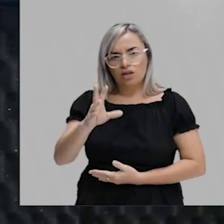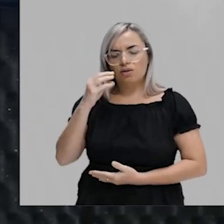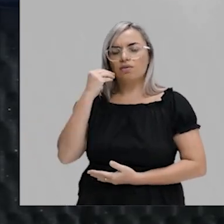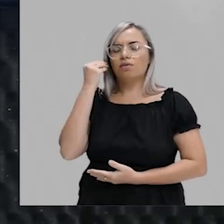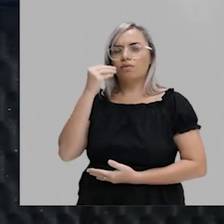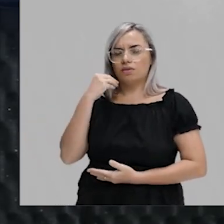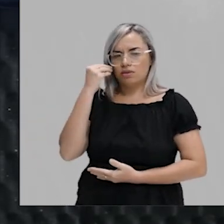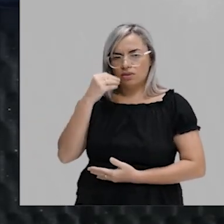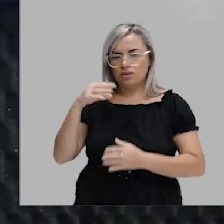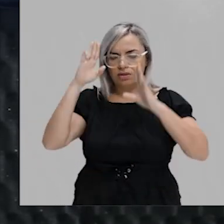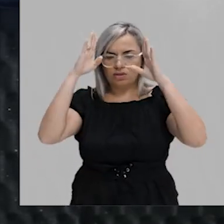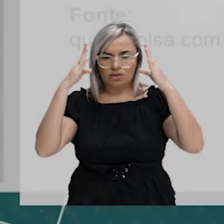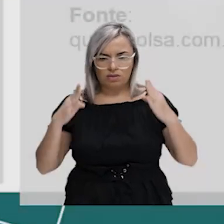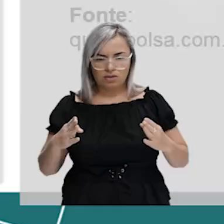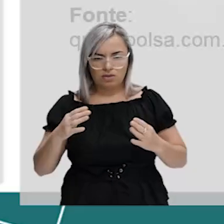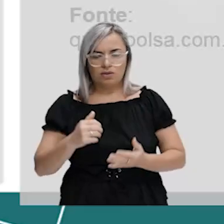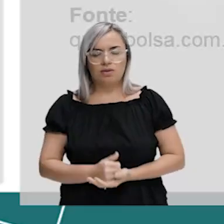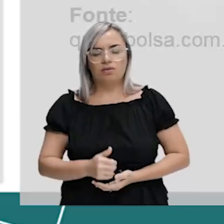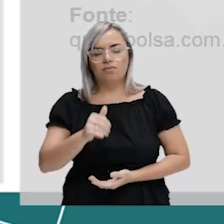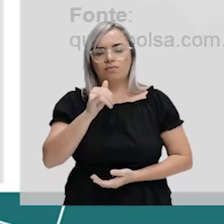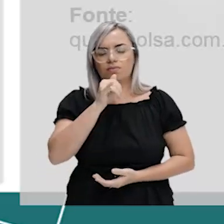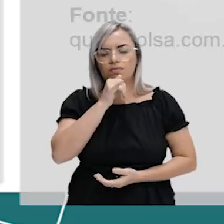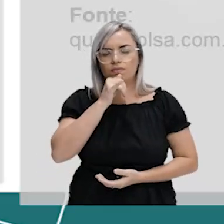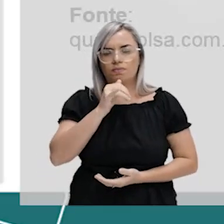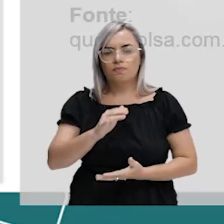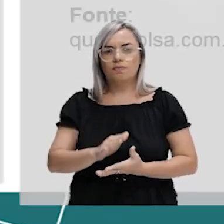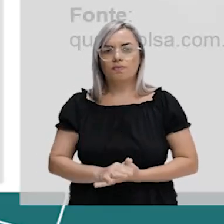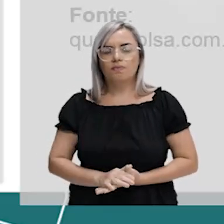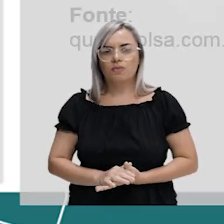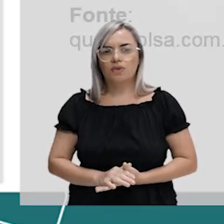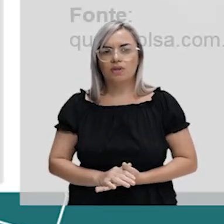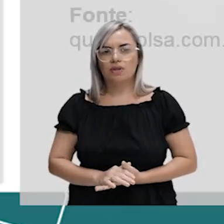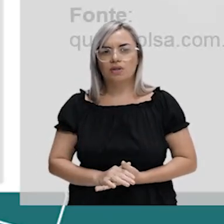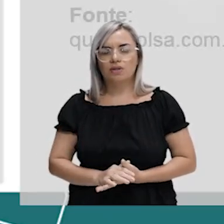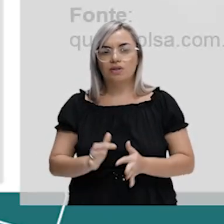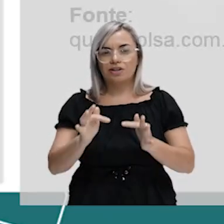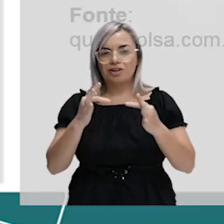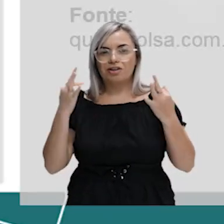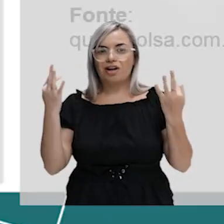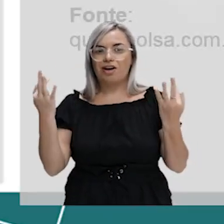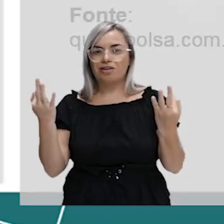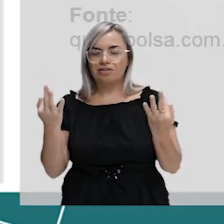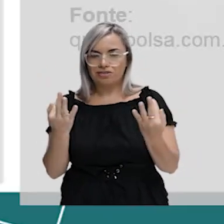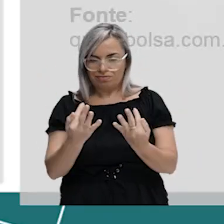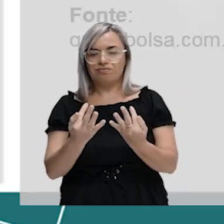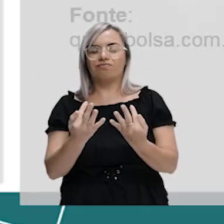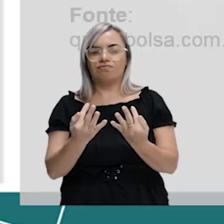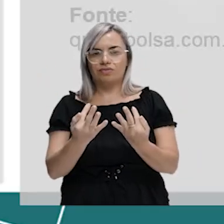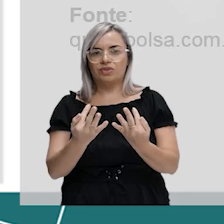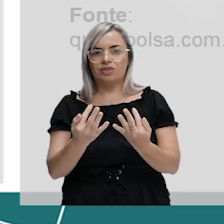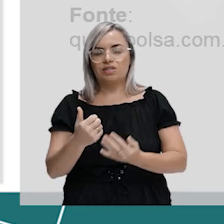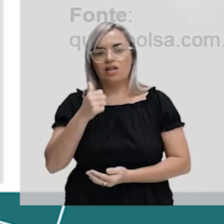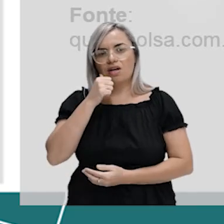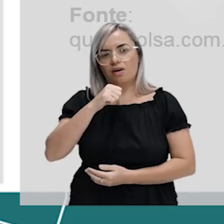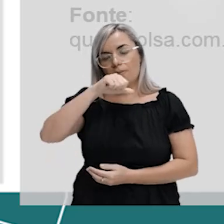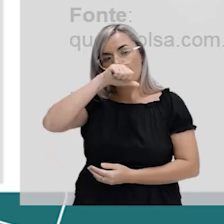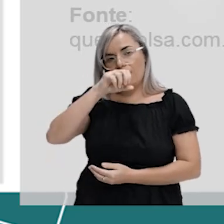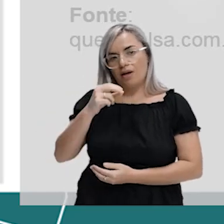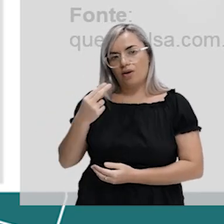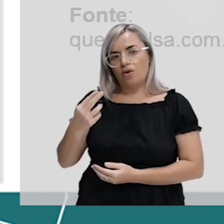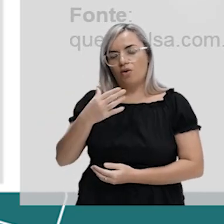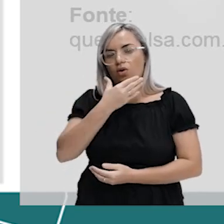para a gente analisar, por exemplo, se um determinado indivíduo tem parentesco, né? Se é pai ou mãe. Então, vamos